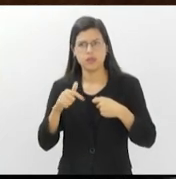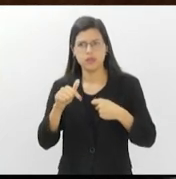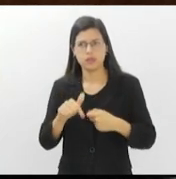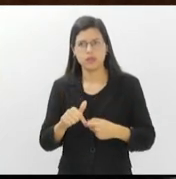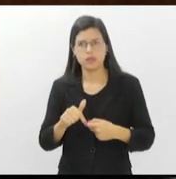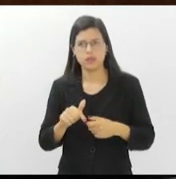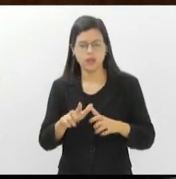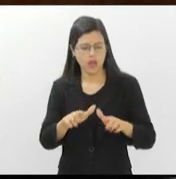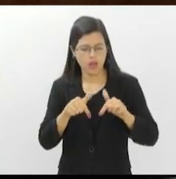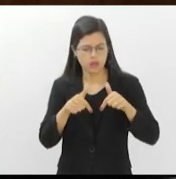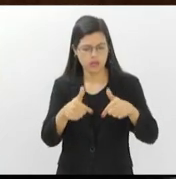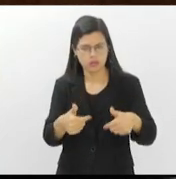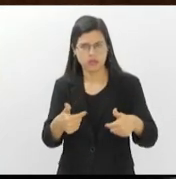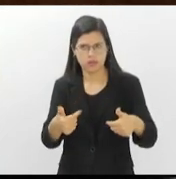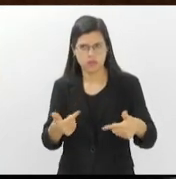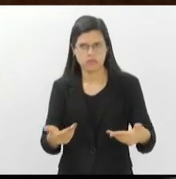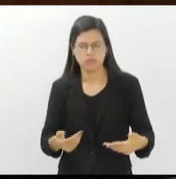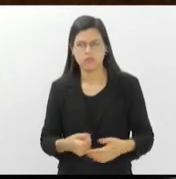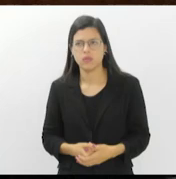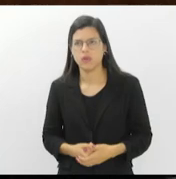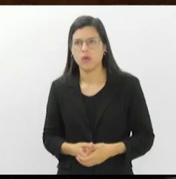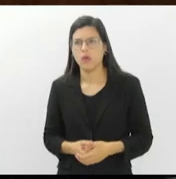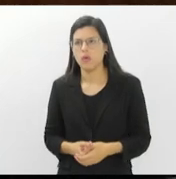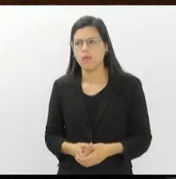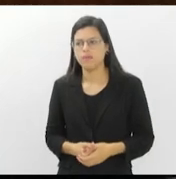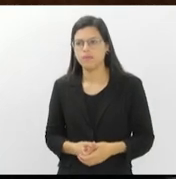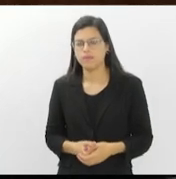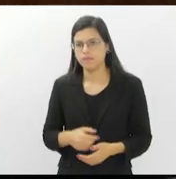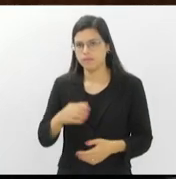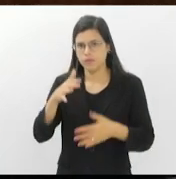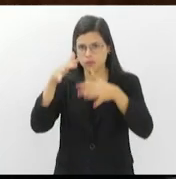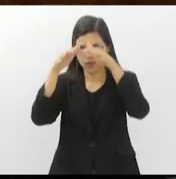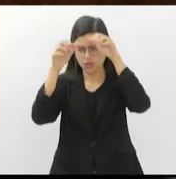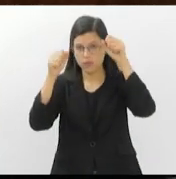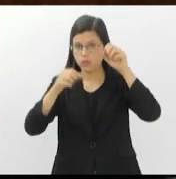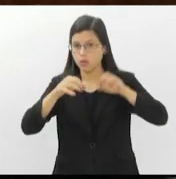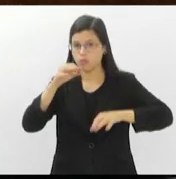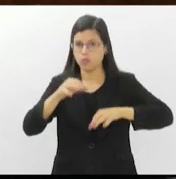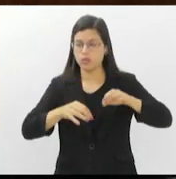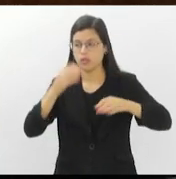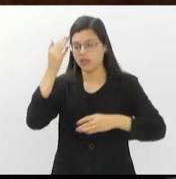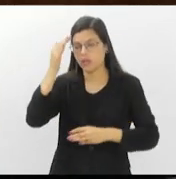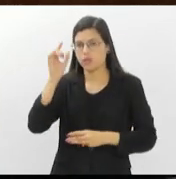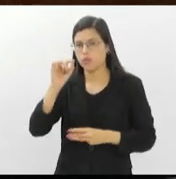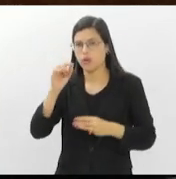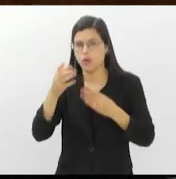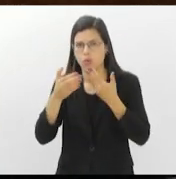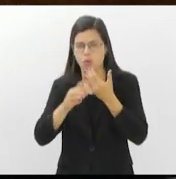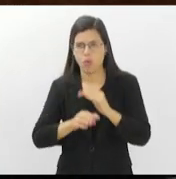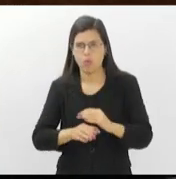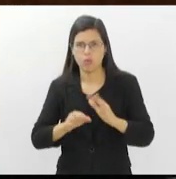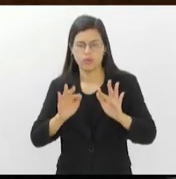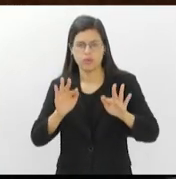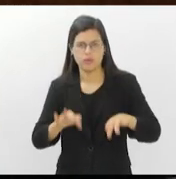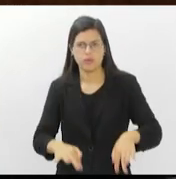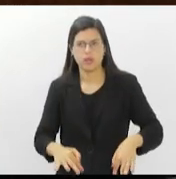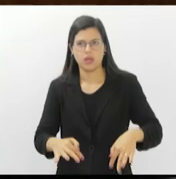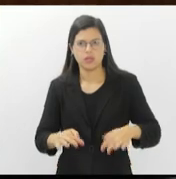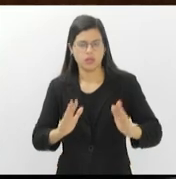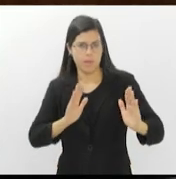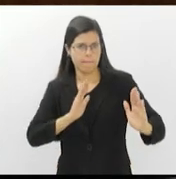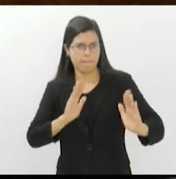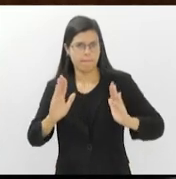mandamental. Então, o TJ entende que o certame, ao terminar, o